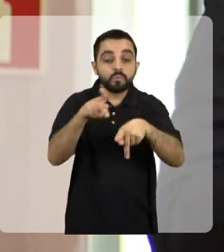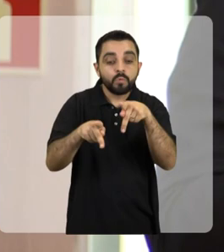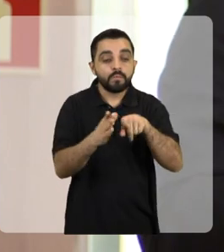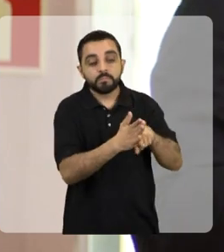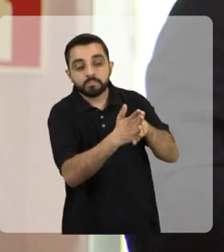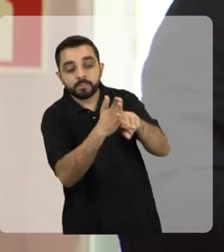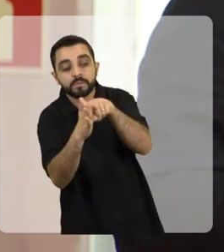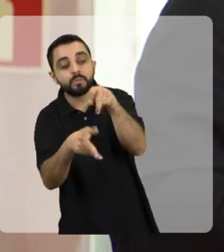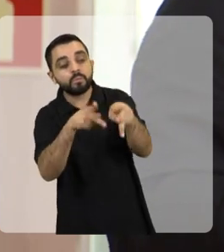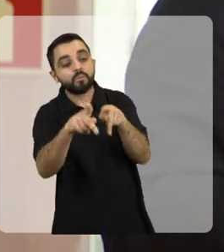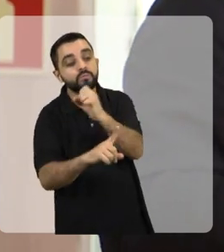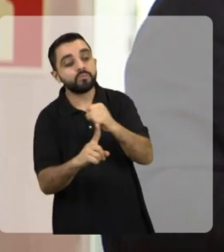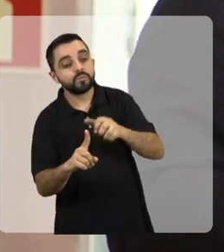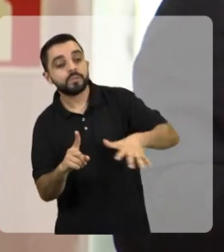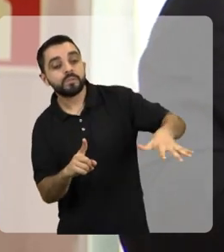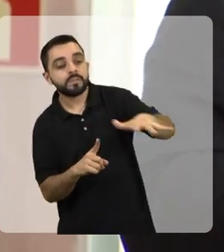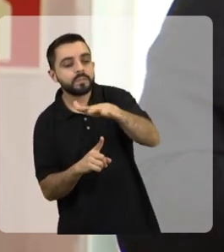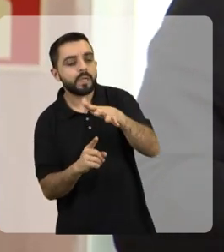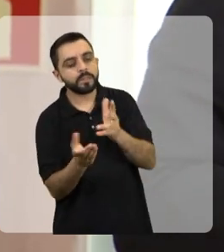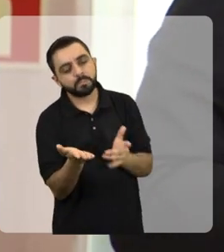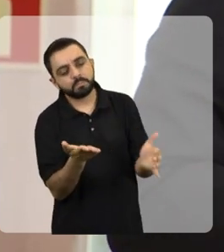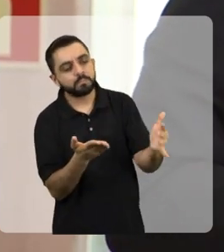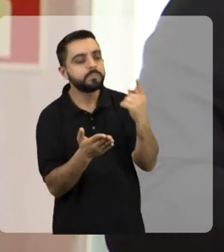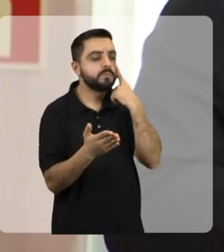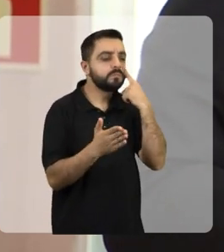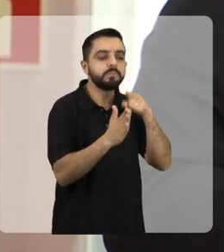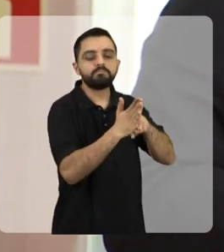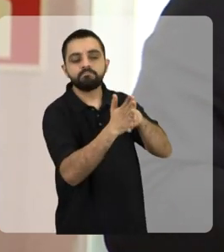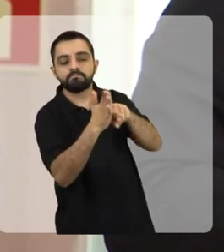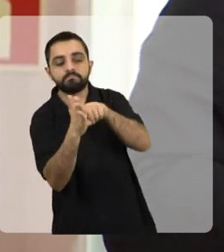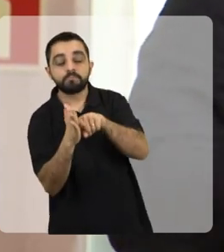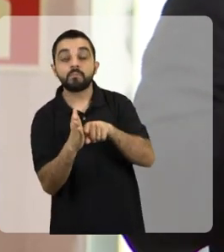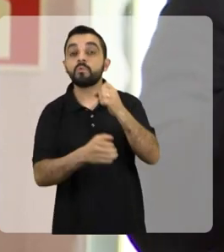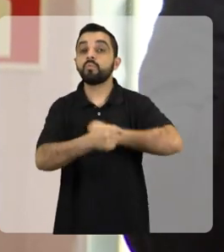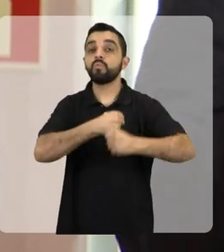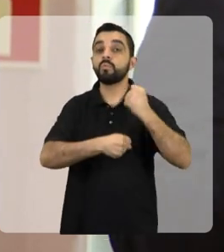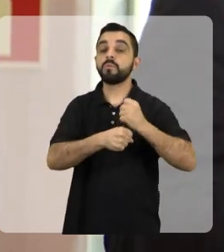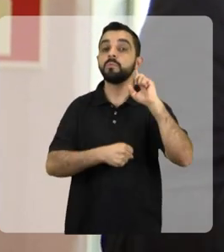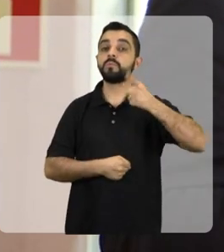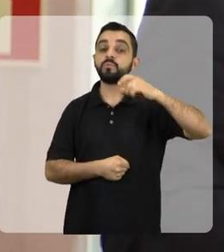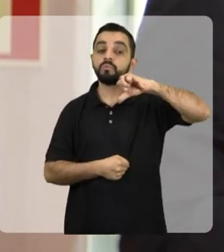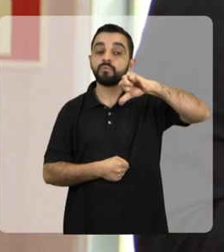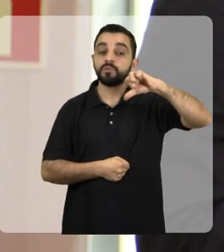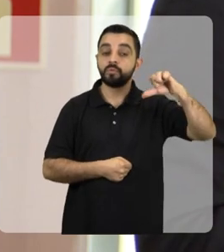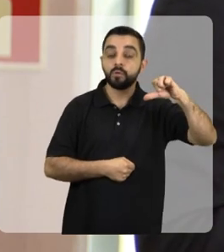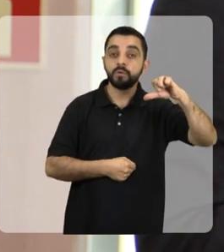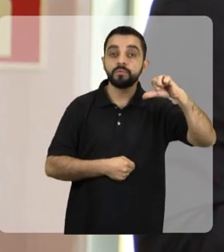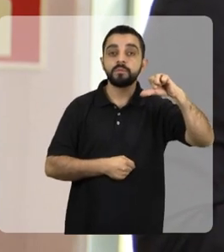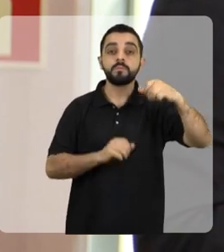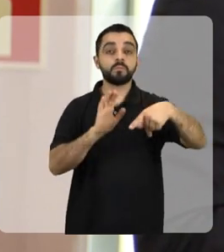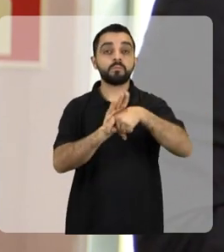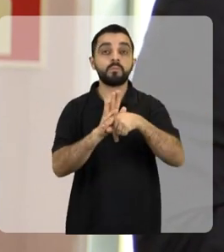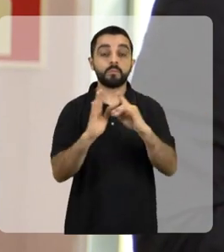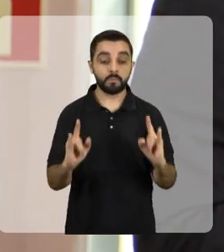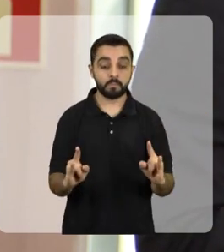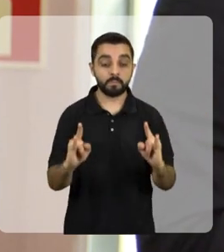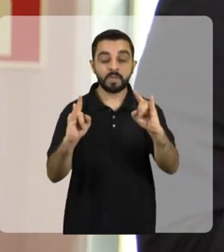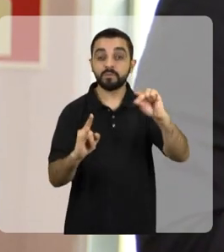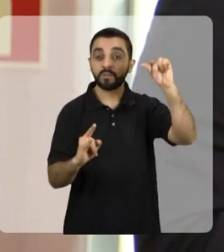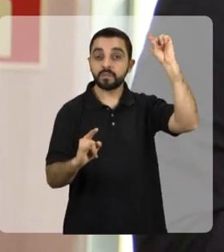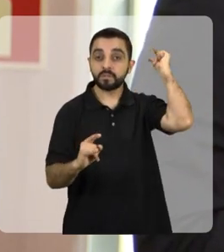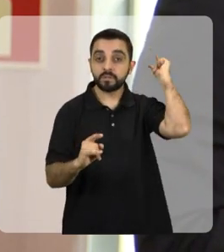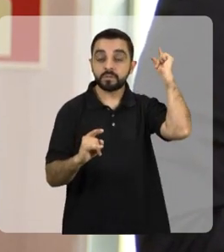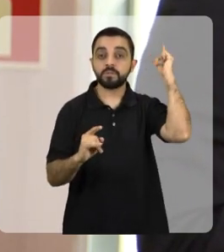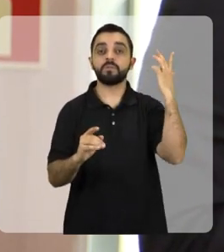consulta popular feita em 1999, o prédio histórico da Universidade Federal do Paraná, lá na